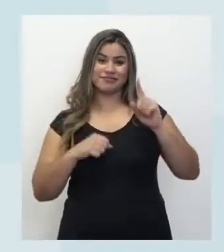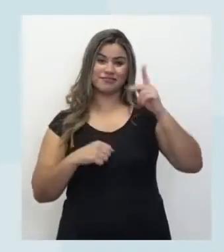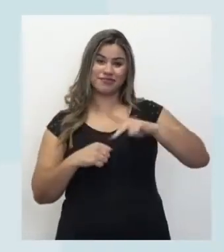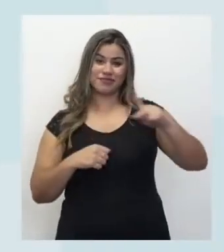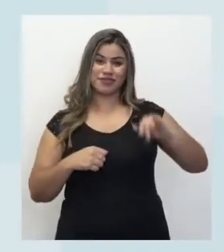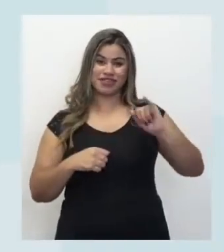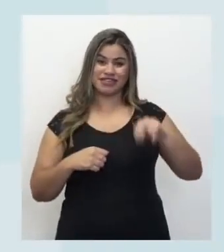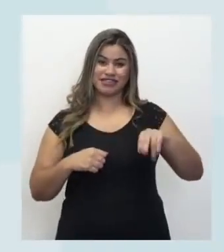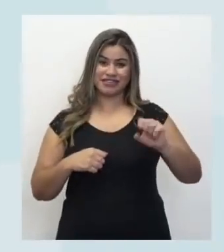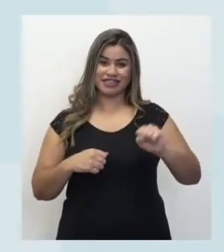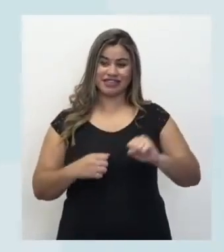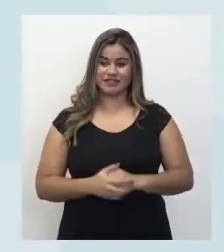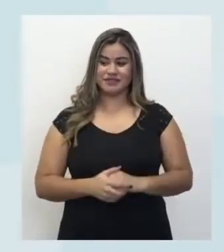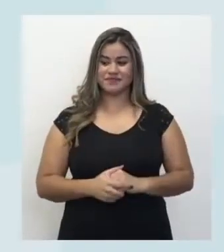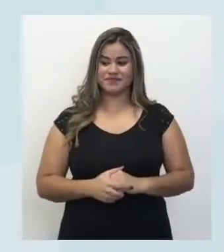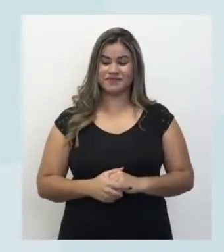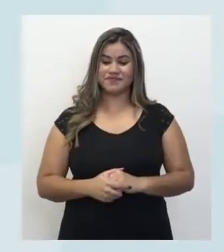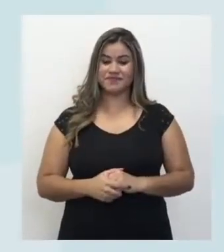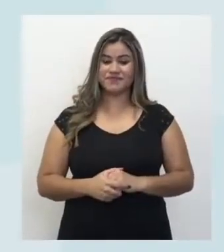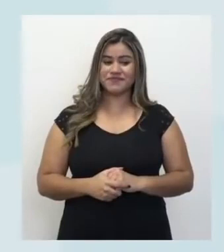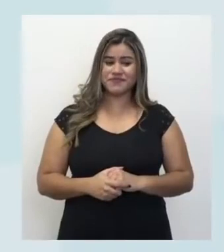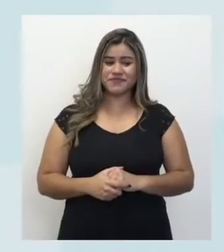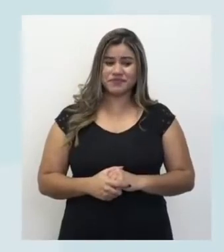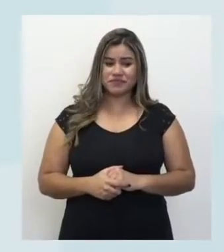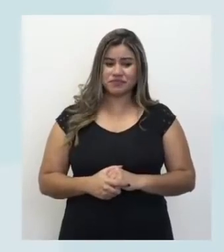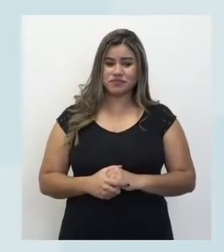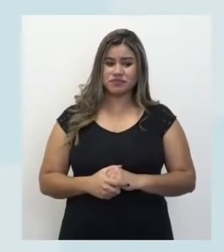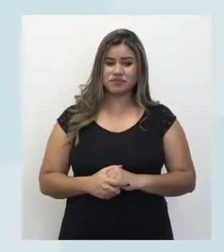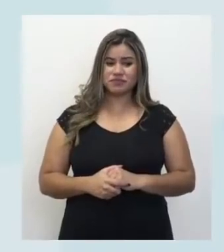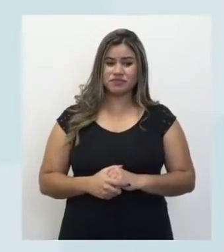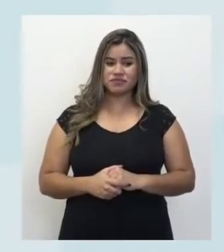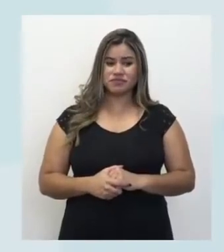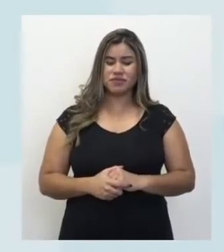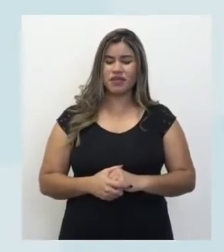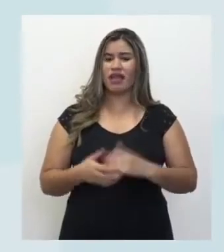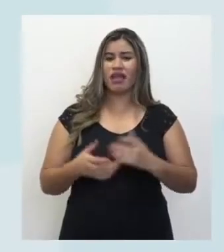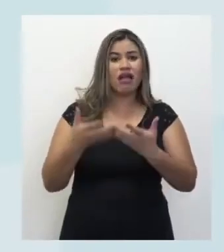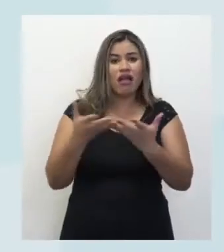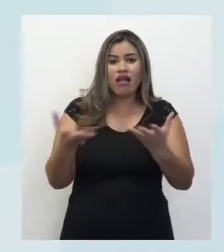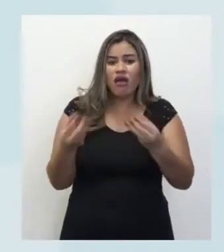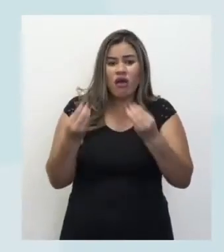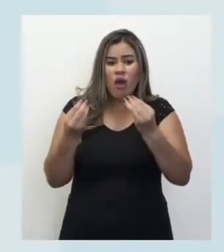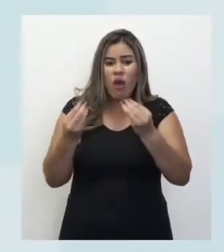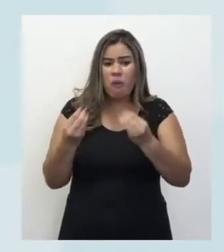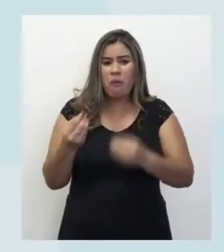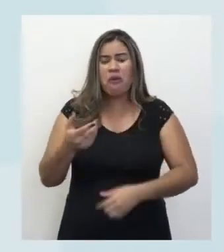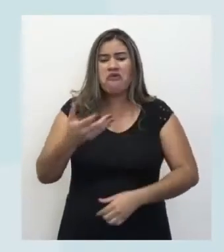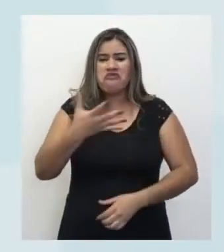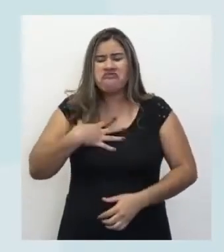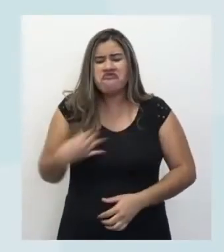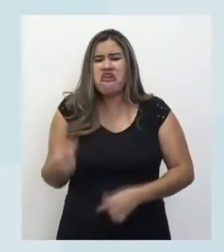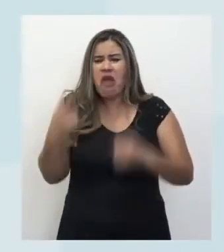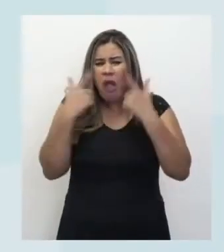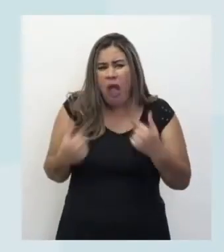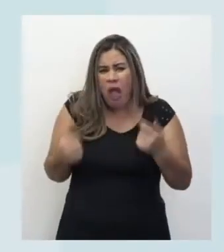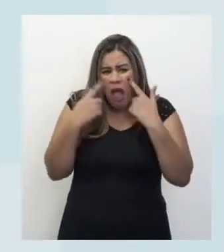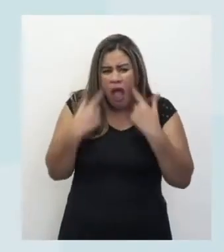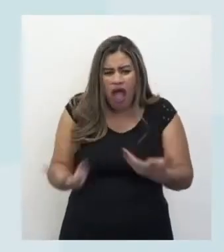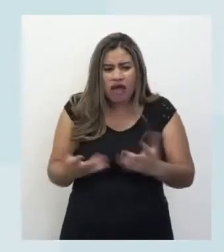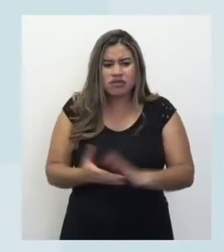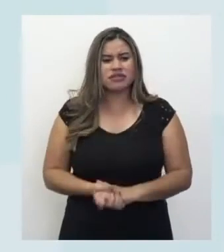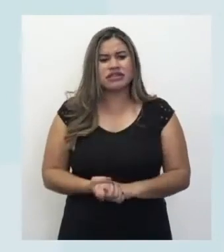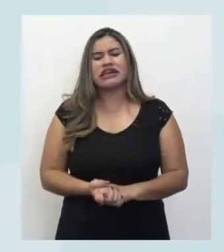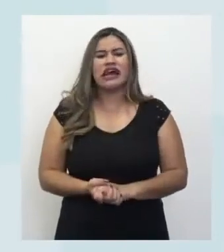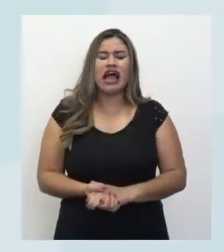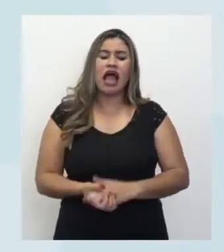lá. Toda tu estás aquela. Choram-te os filhos por pão? Provê-se a Deus, que já